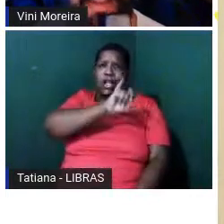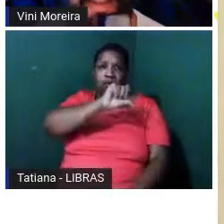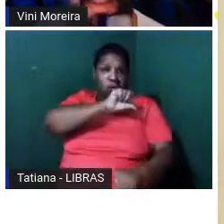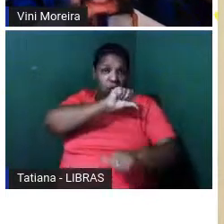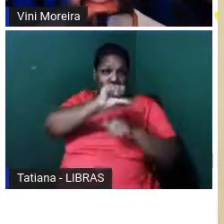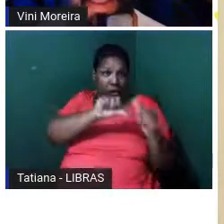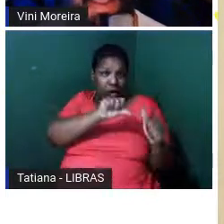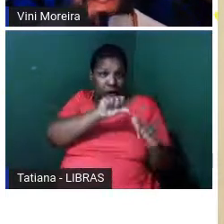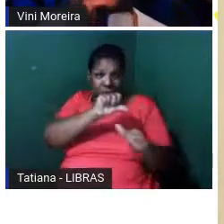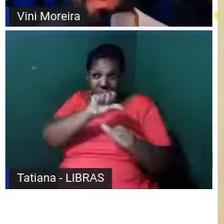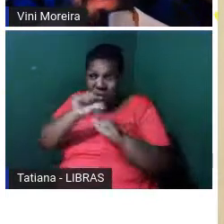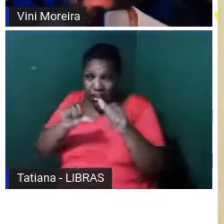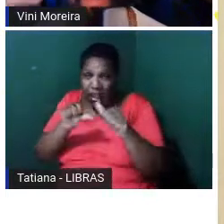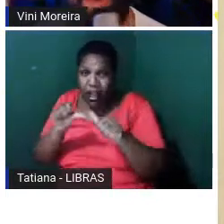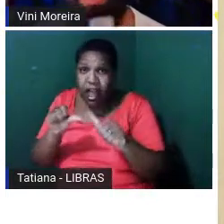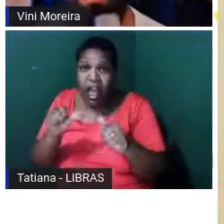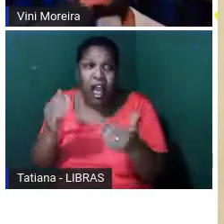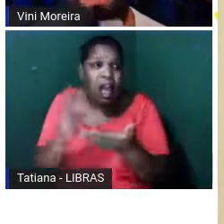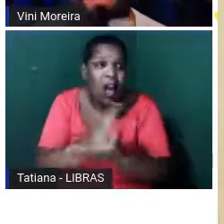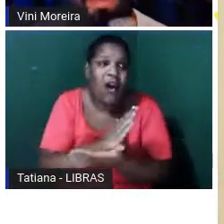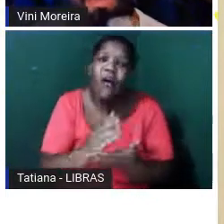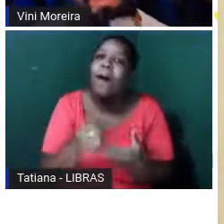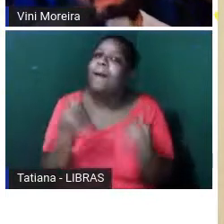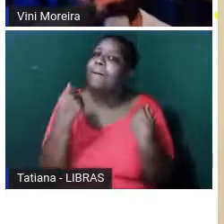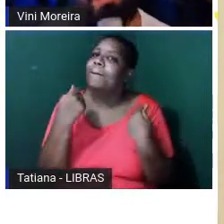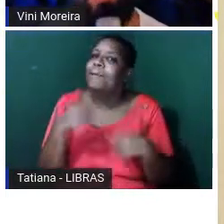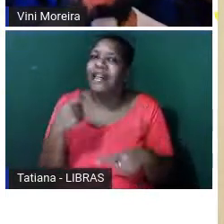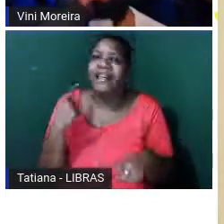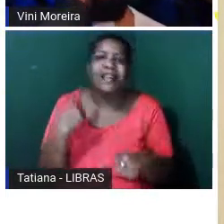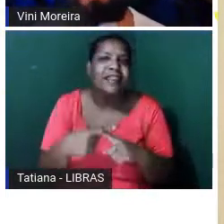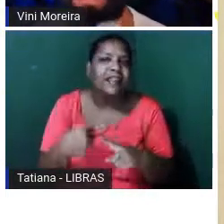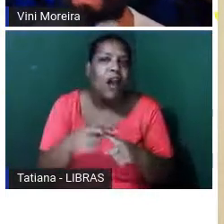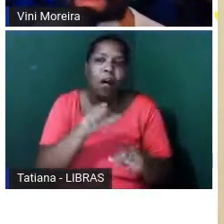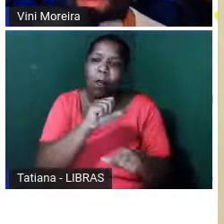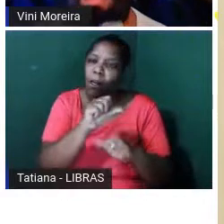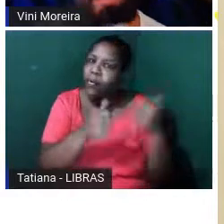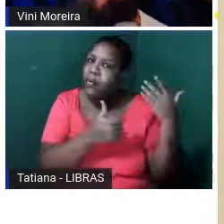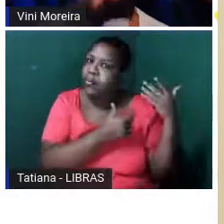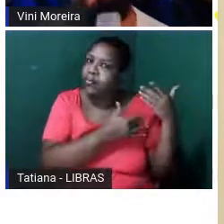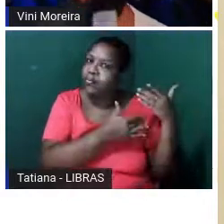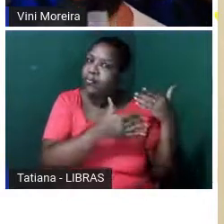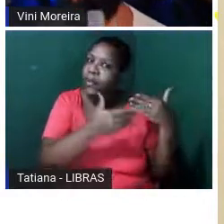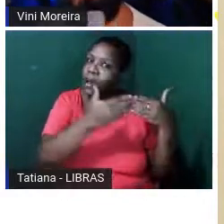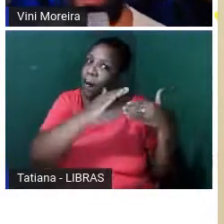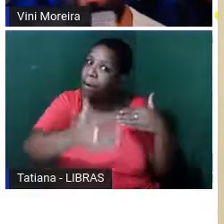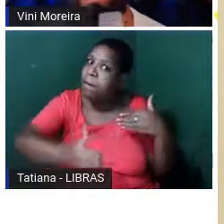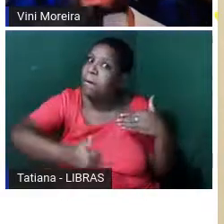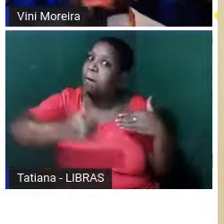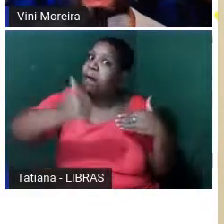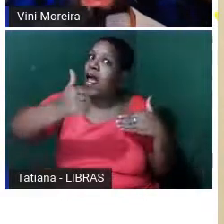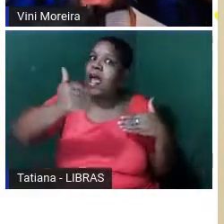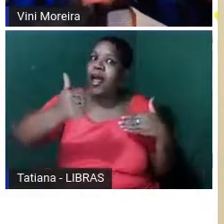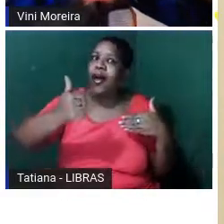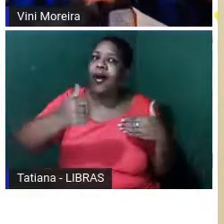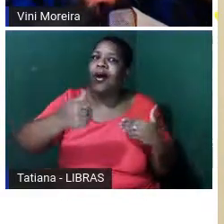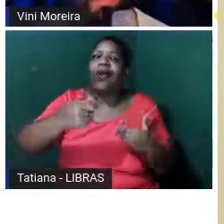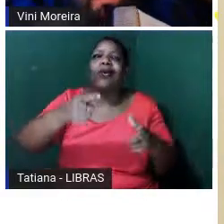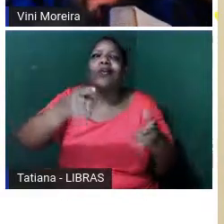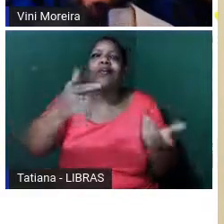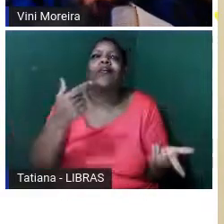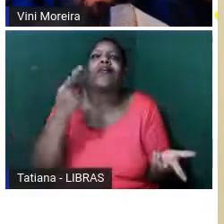alguma delas tem que ser por algum motivo que vai fazer eu quis vem depois ficar melhor não tem porque